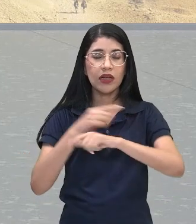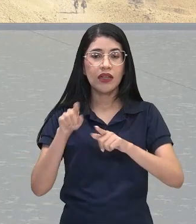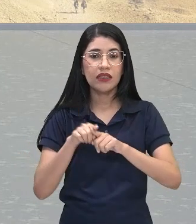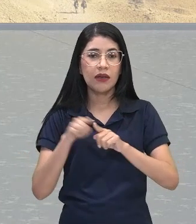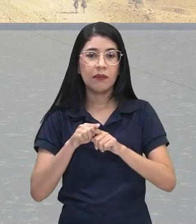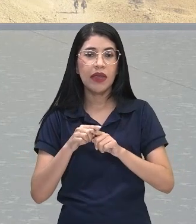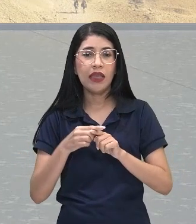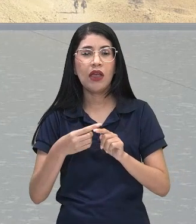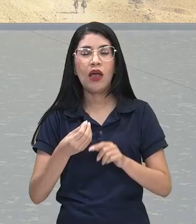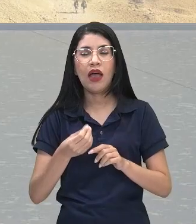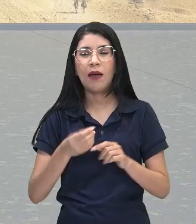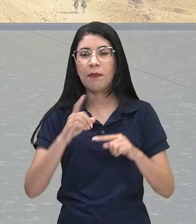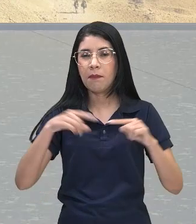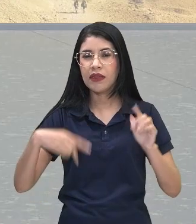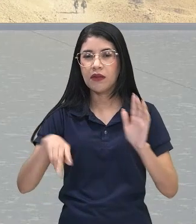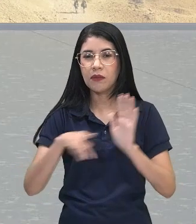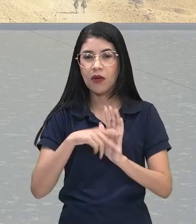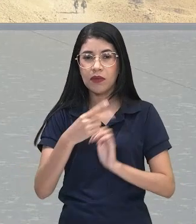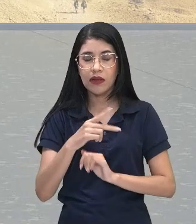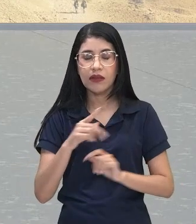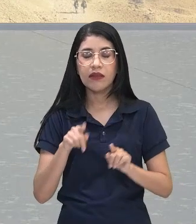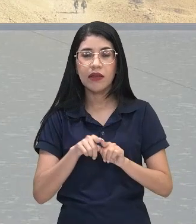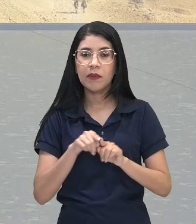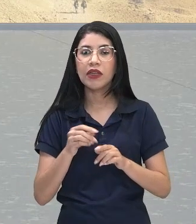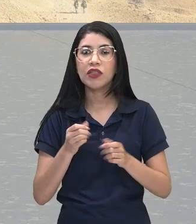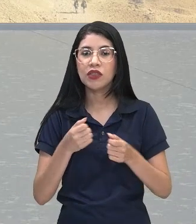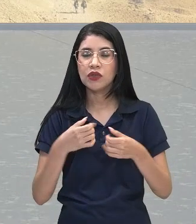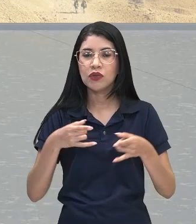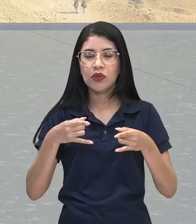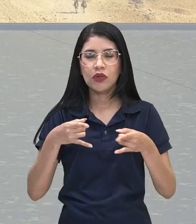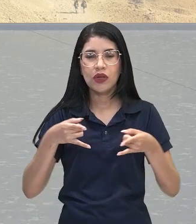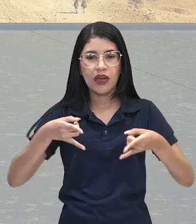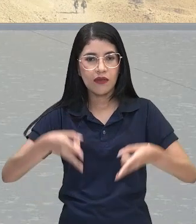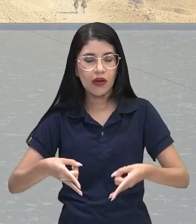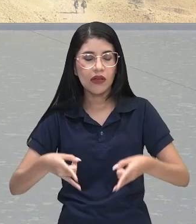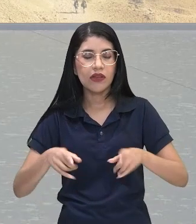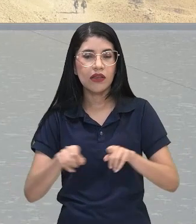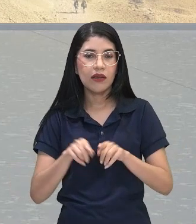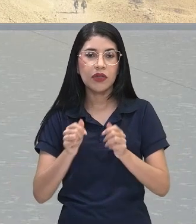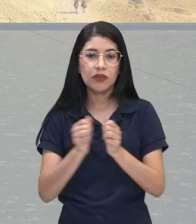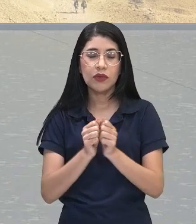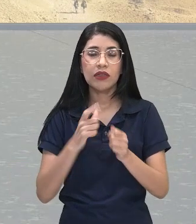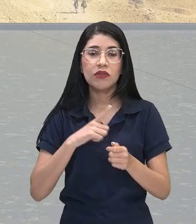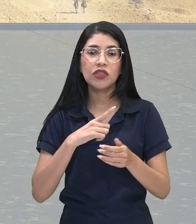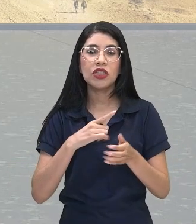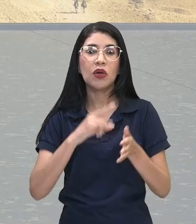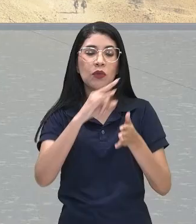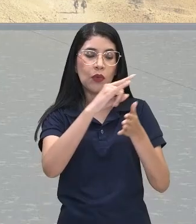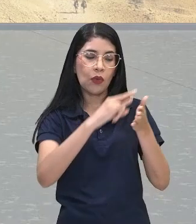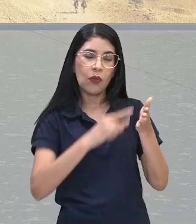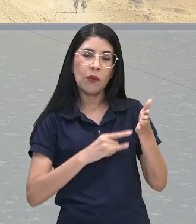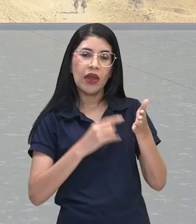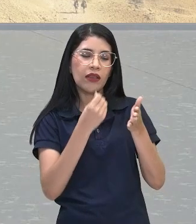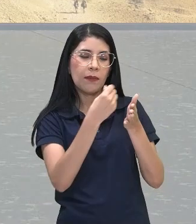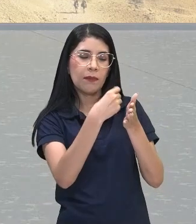eram enterrados junto com ele. Então, havia uma escritura ali nos túmulos do faraó que contava toda a